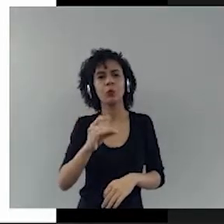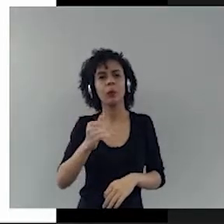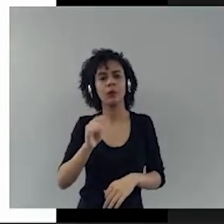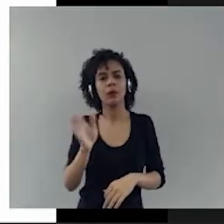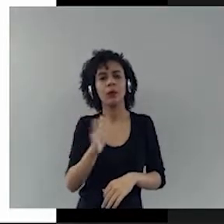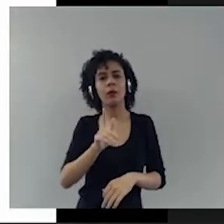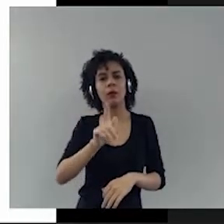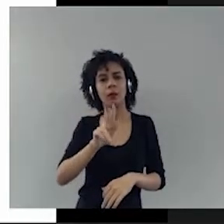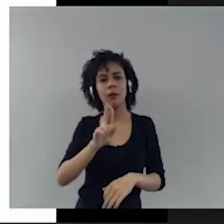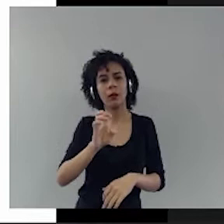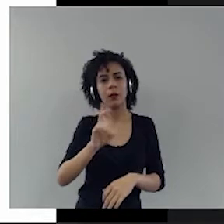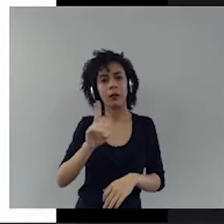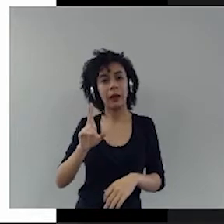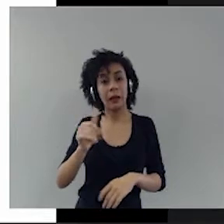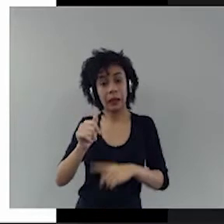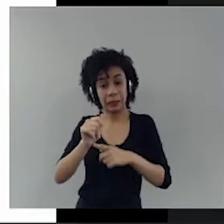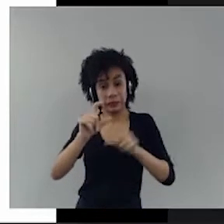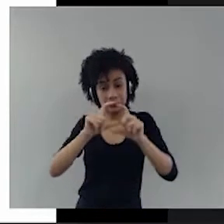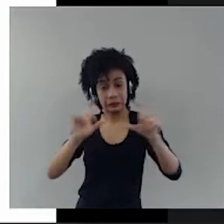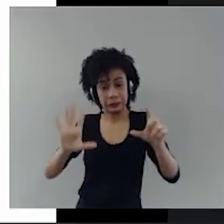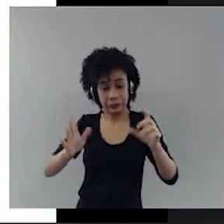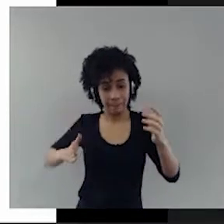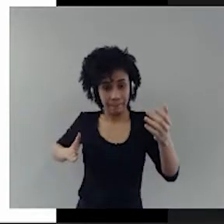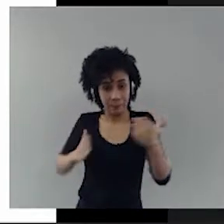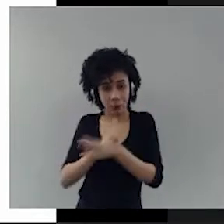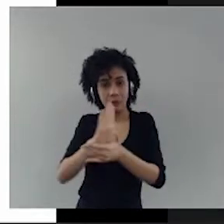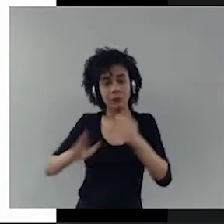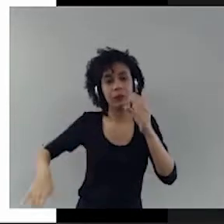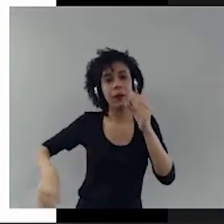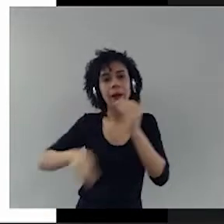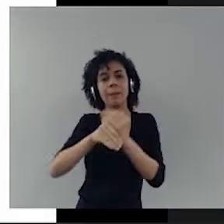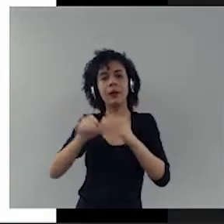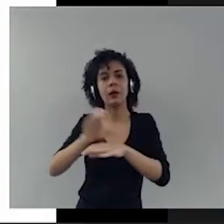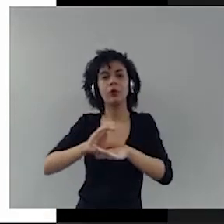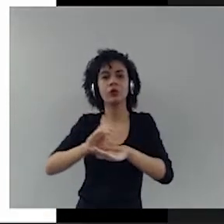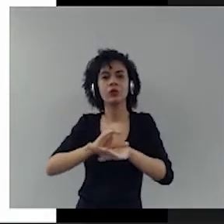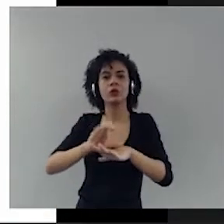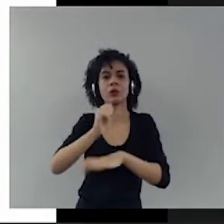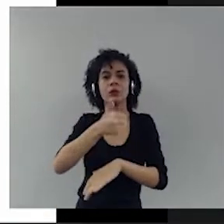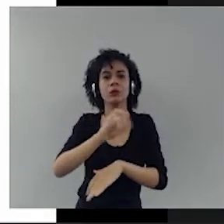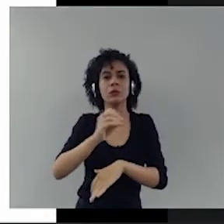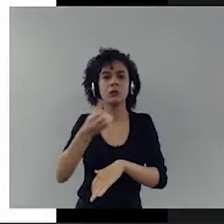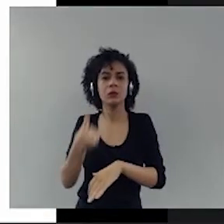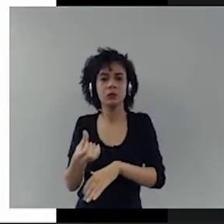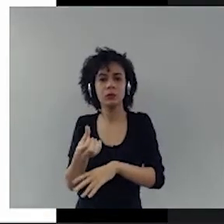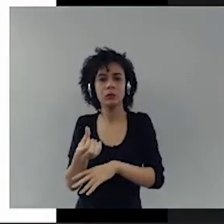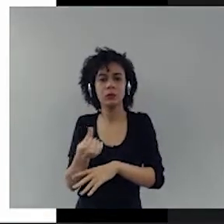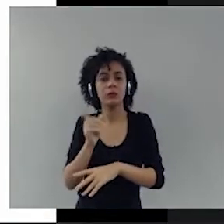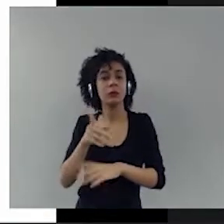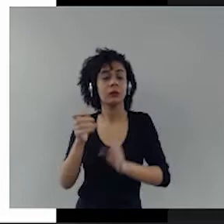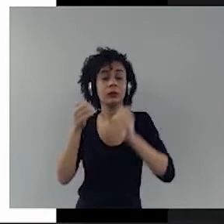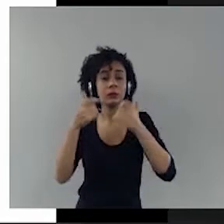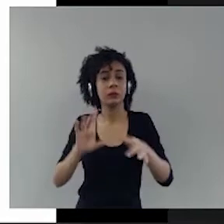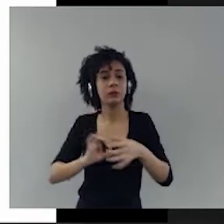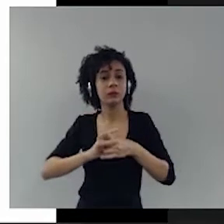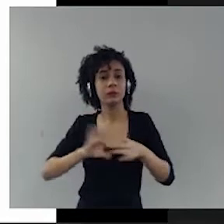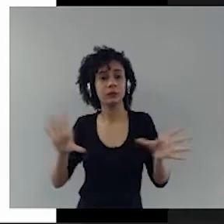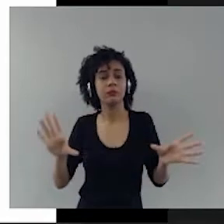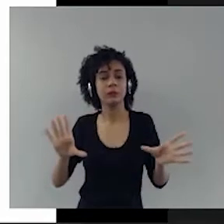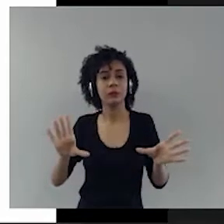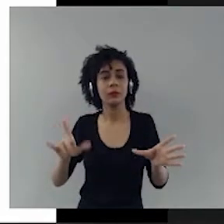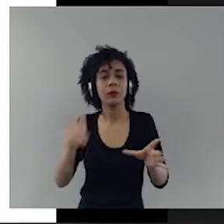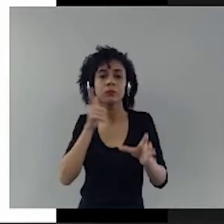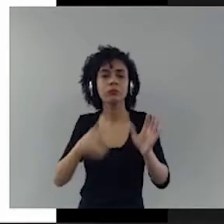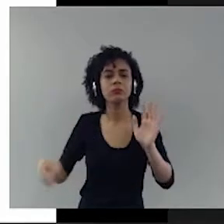uma vez aprovada se foi promulgada como emenda constitucional 106 expressamente autoriza adoção